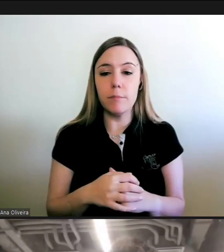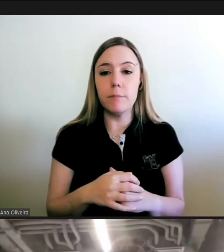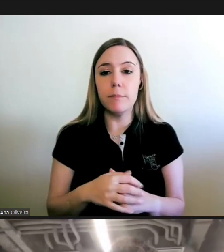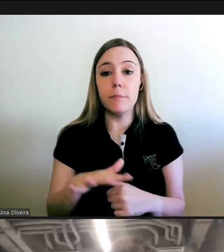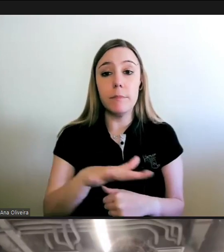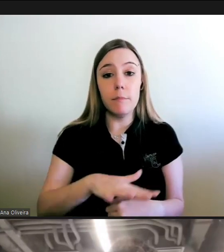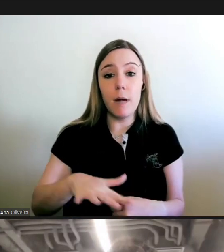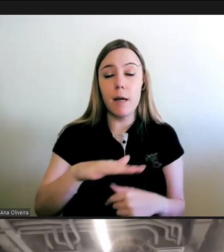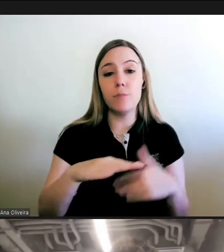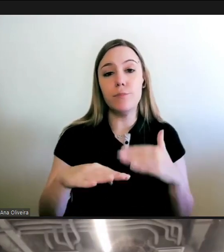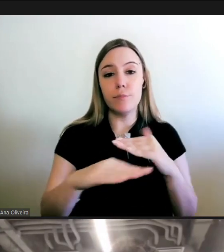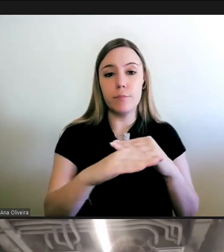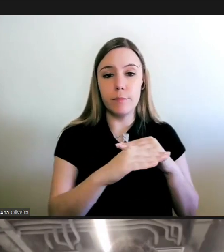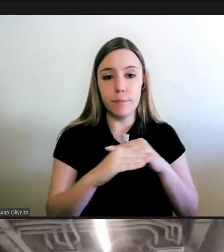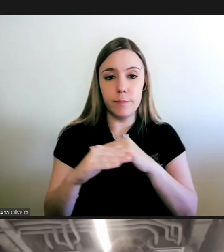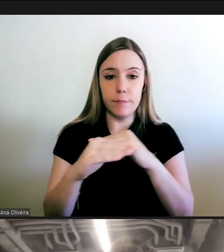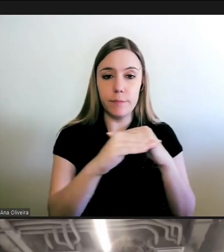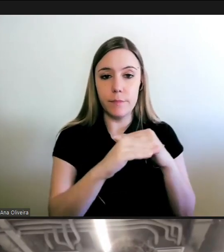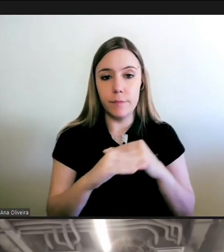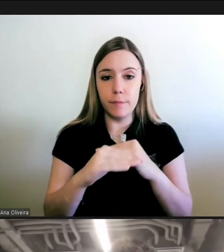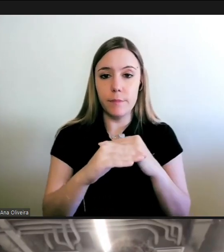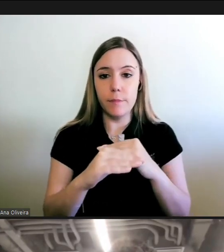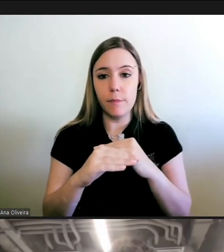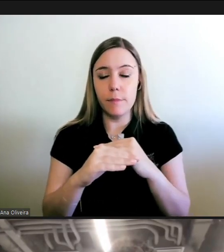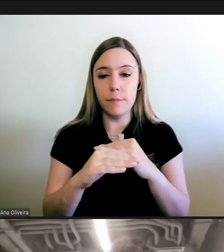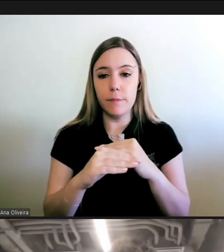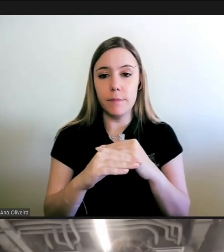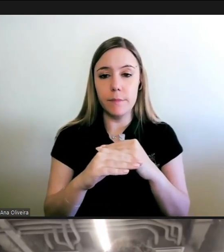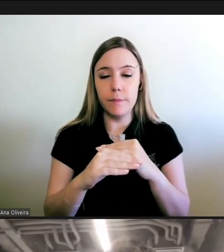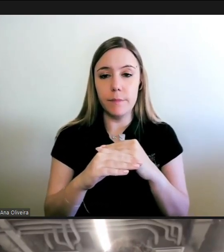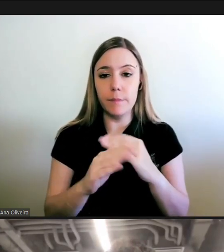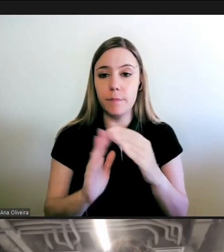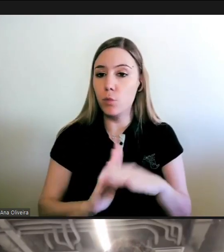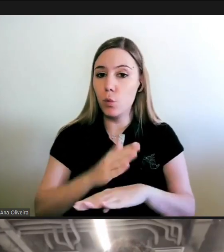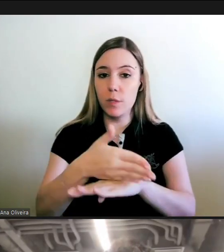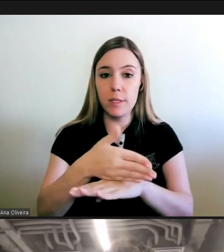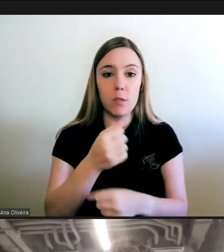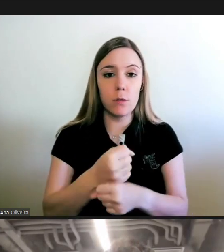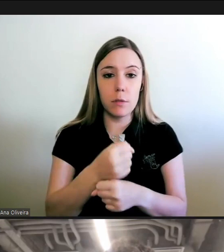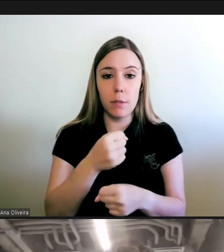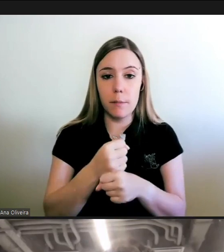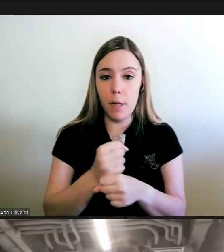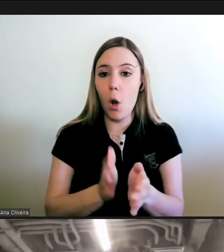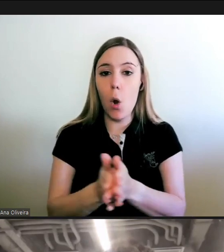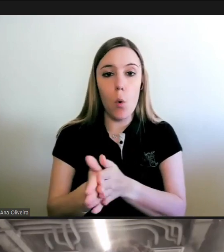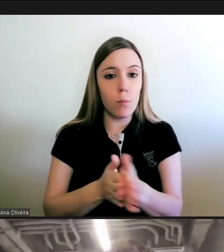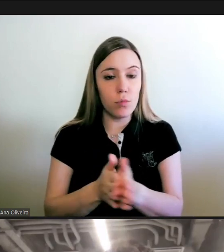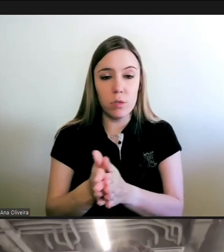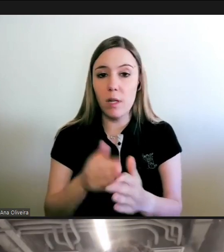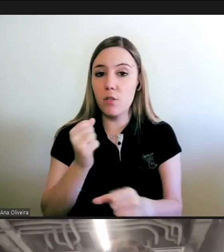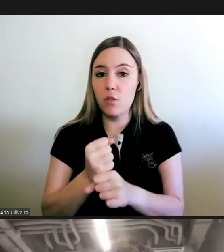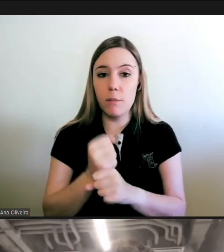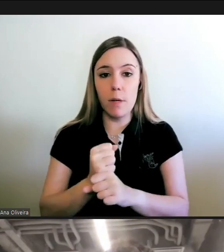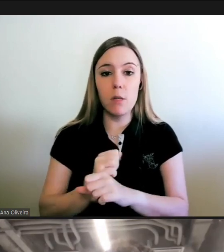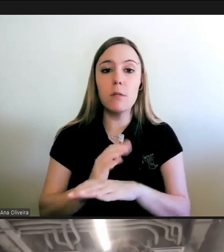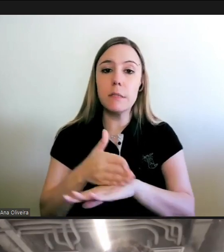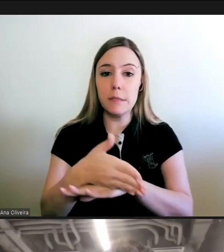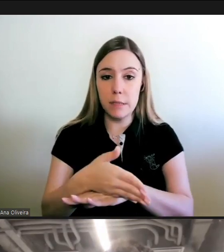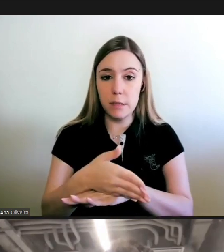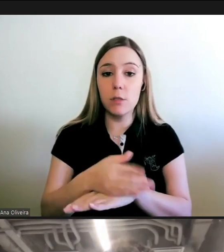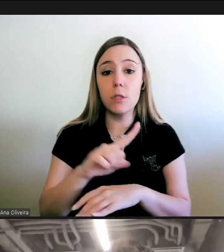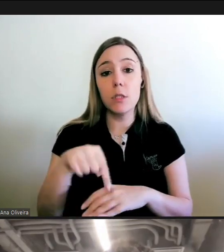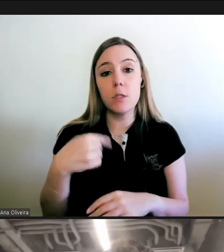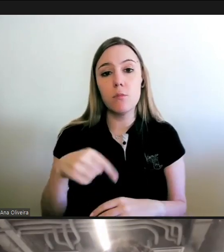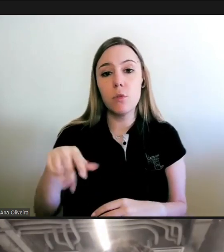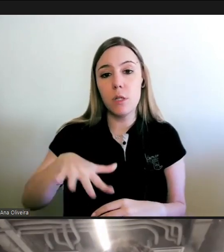da igualdade no acesso ao trabalho, no acesso às oportunidades de emprego, e depois a